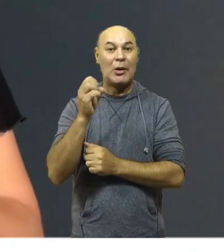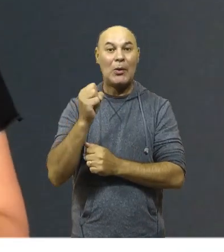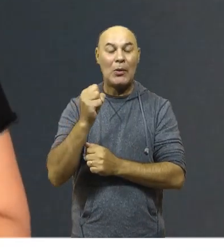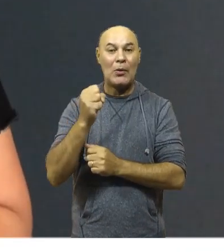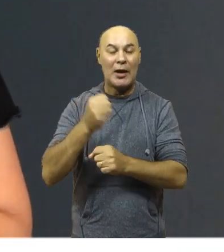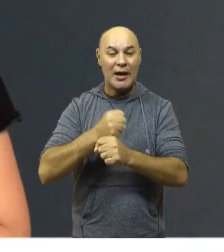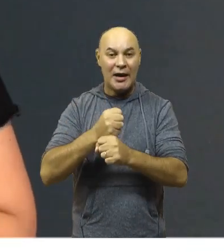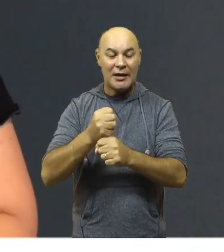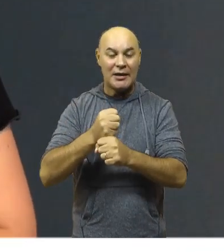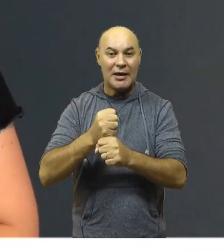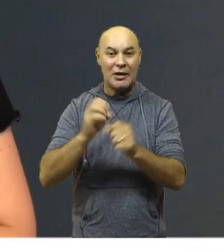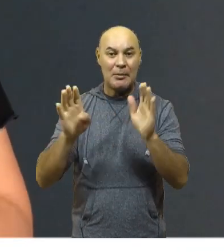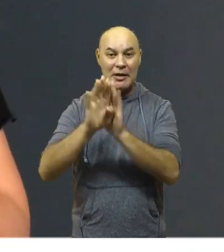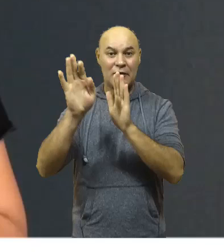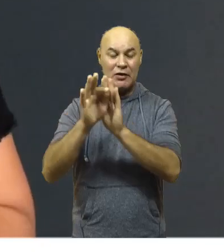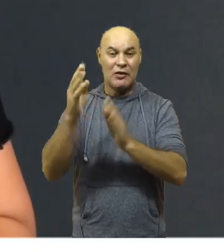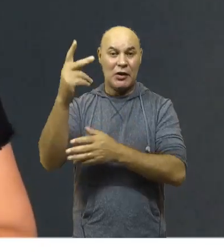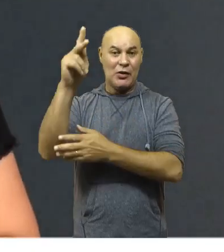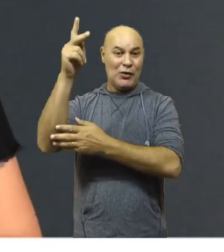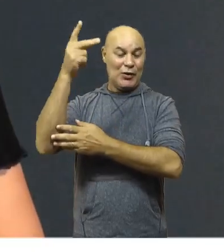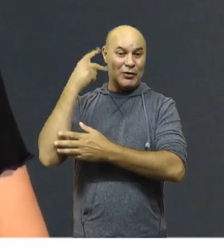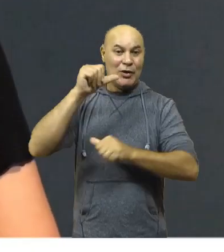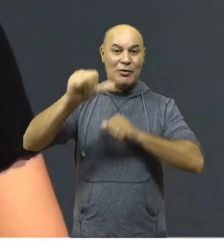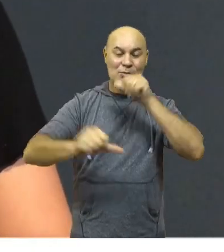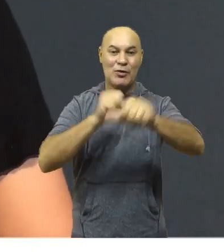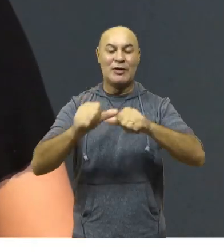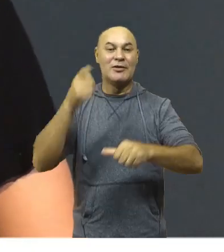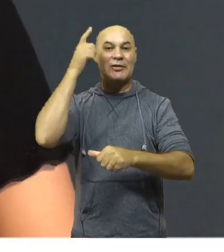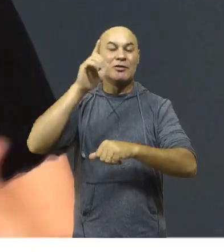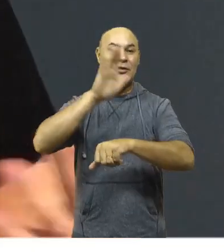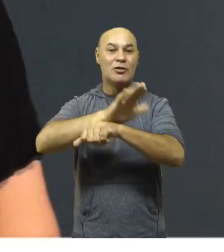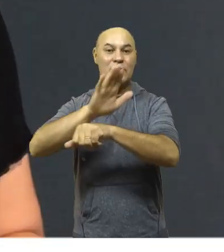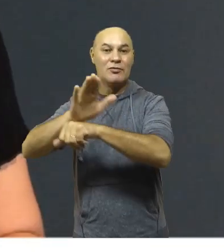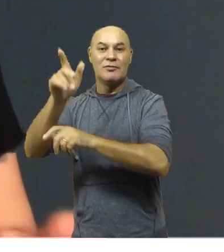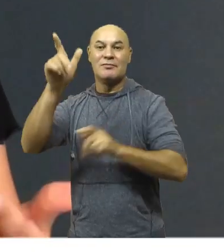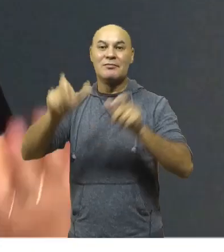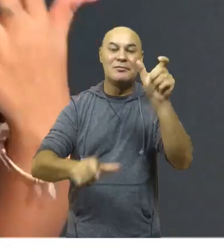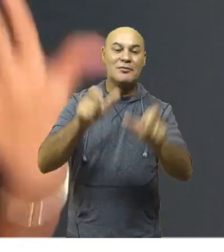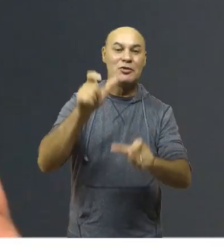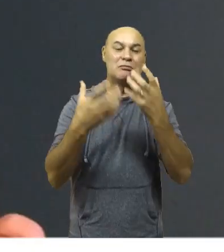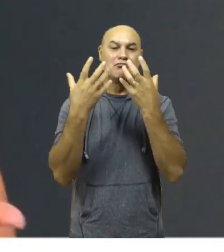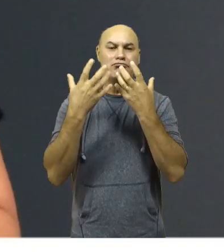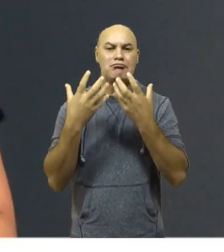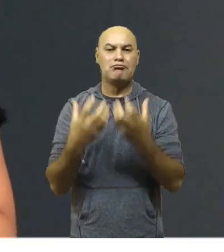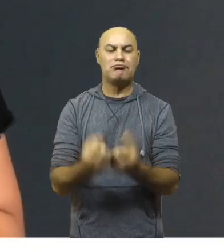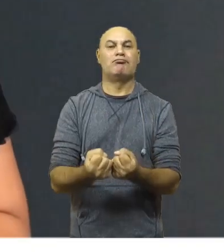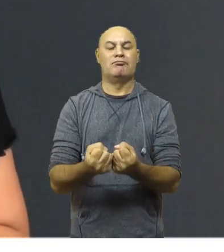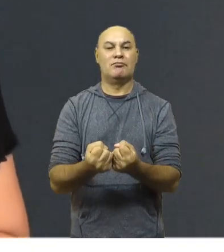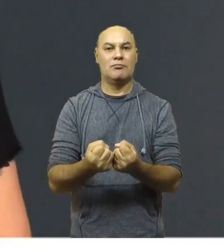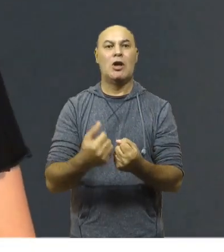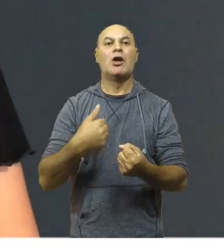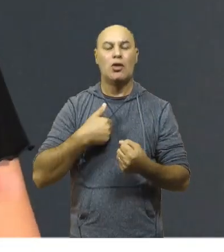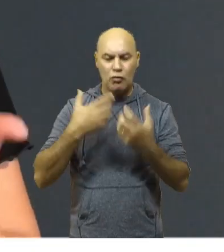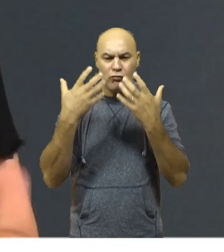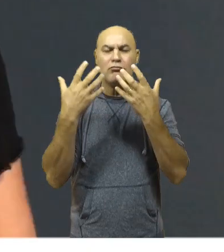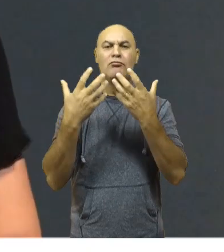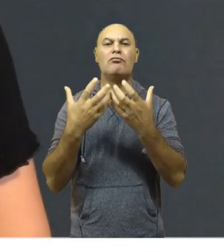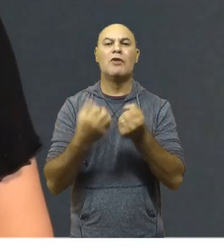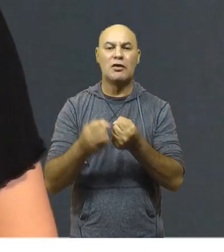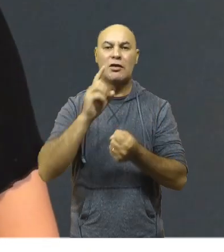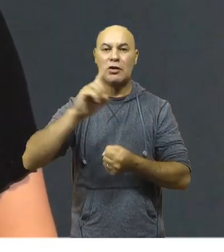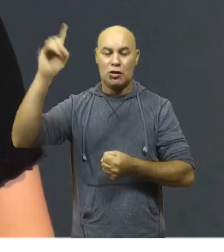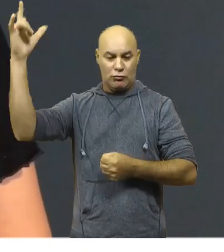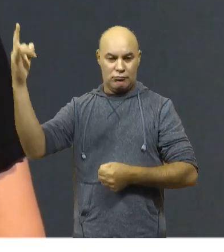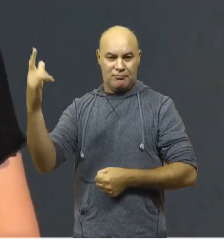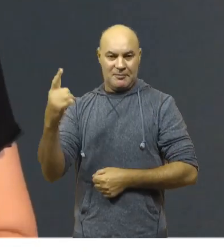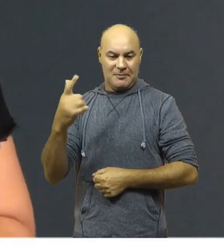anos mudando vidas de pessoas que se permitem, né? E eu fui uma dessas que me permiti viver o amor de Deus e experimentar